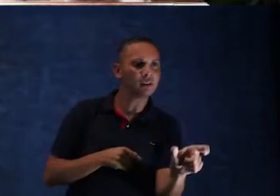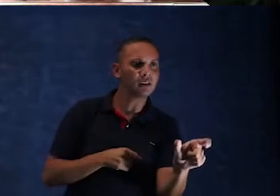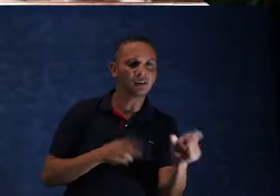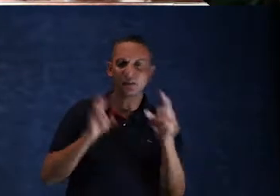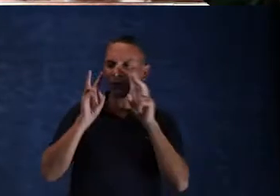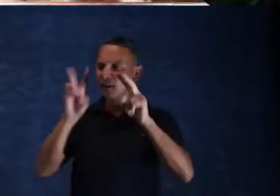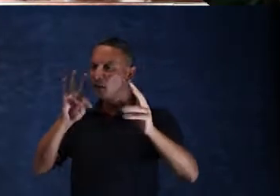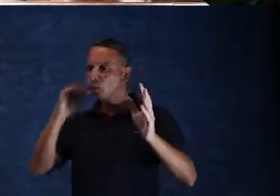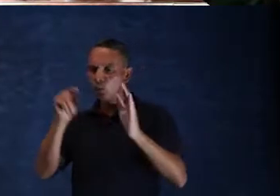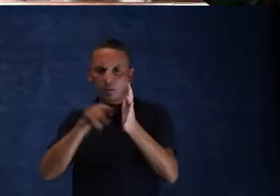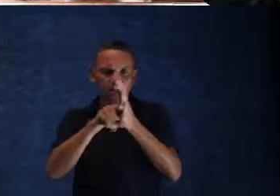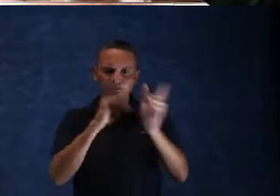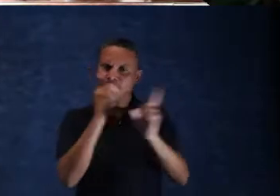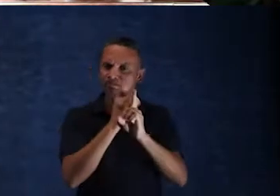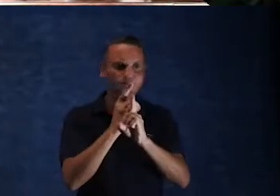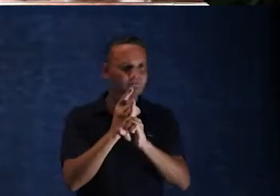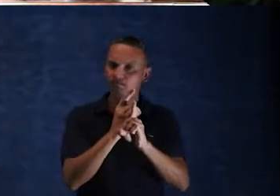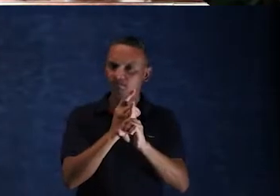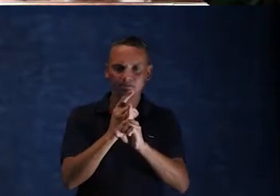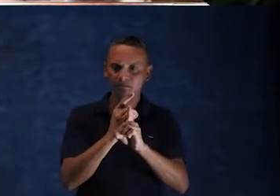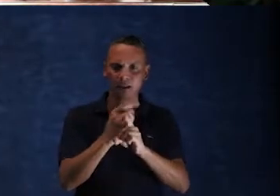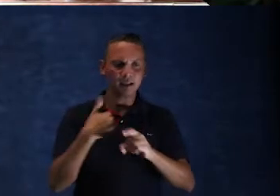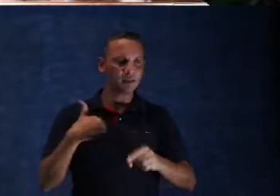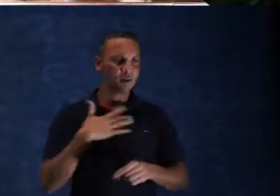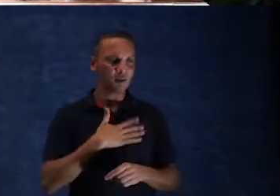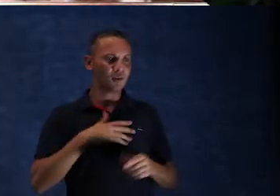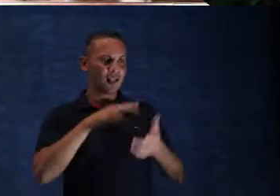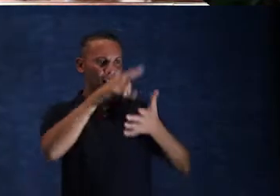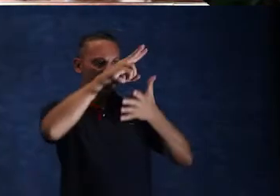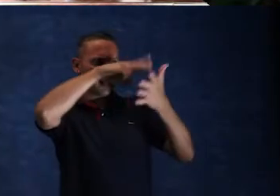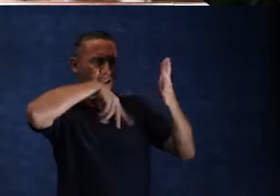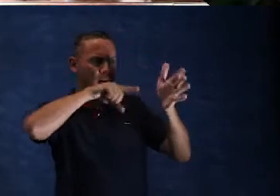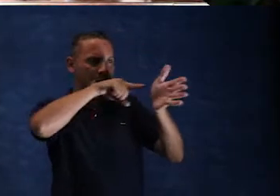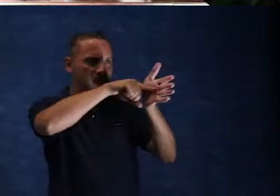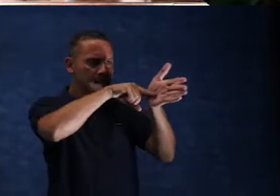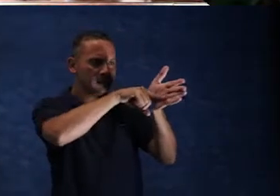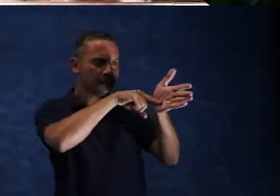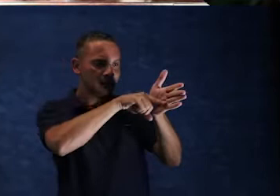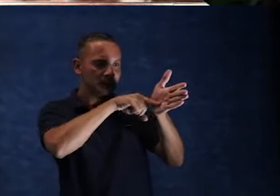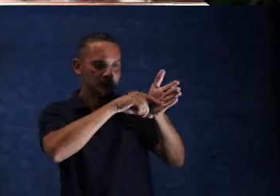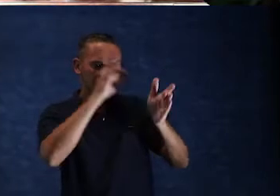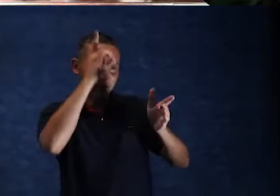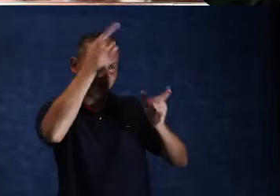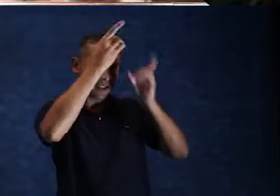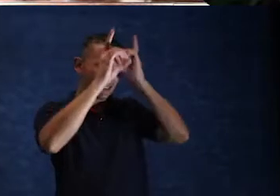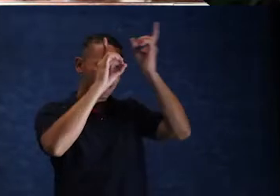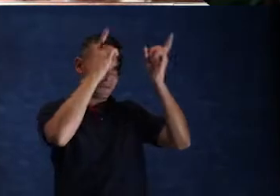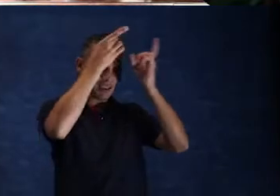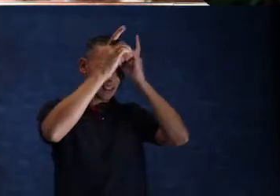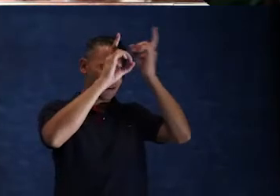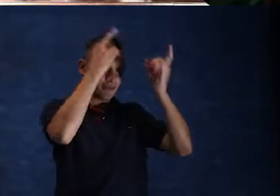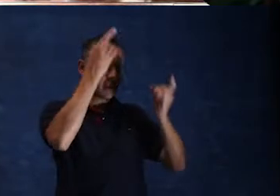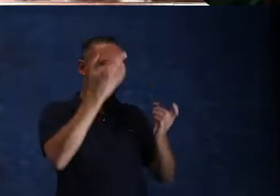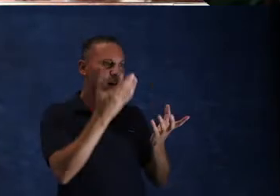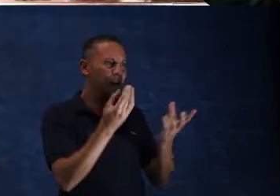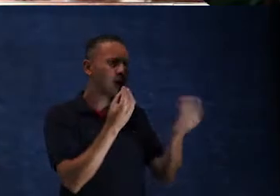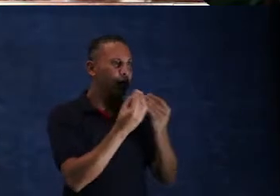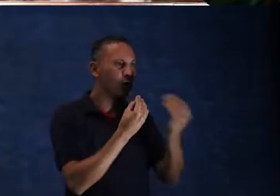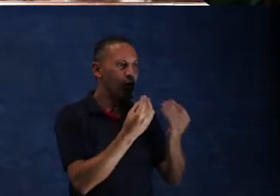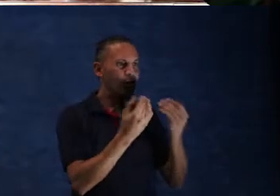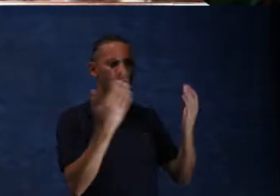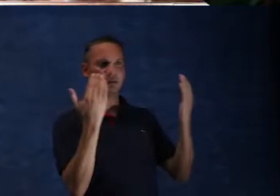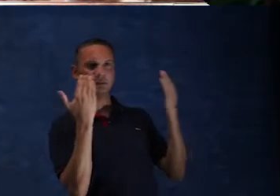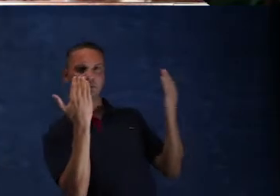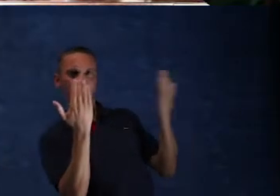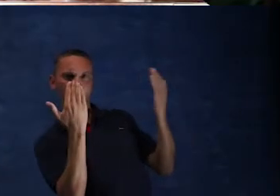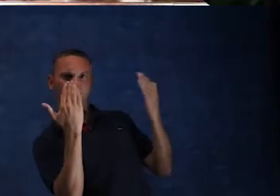ver todas as possibilidades, né? Então ele inventa esse leitor que tem